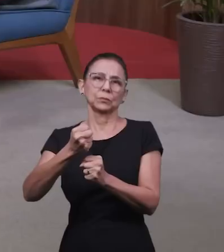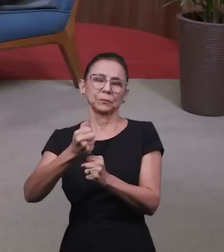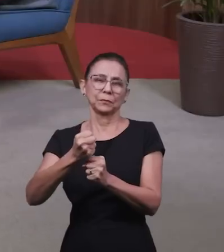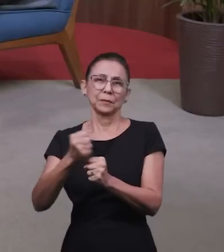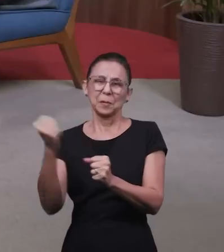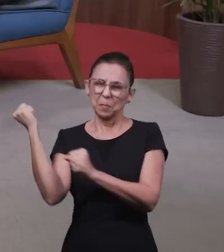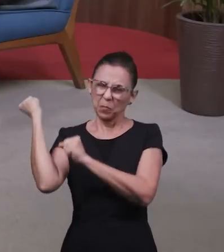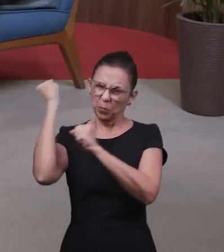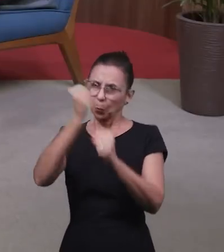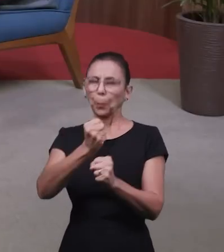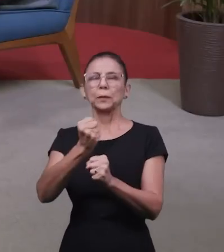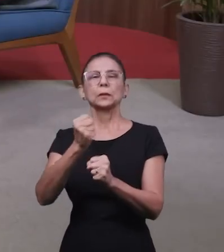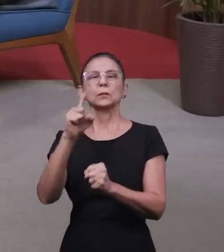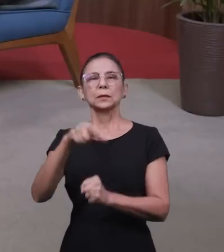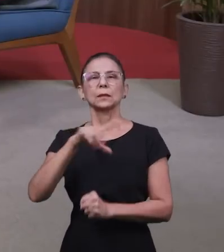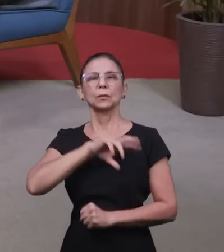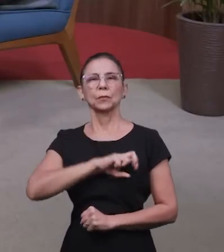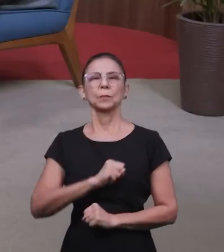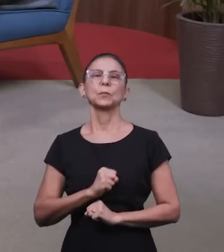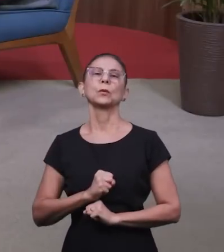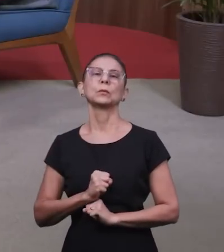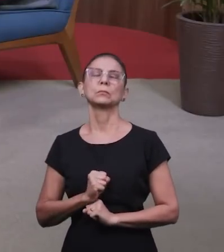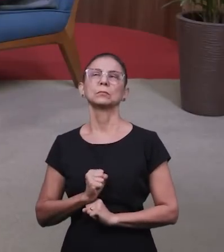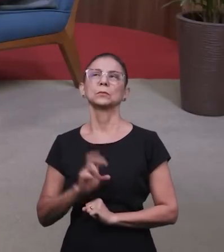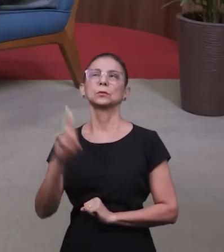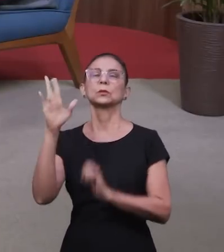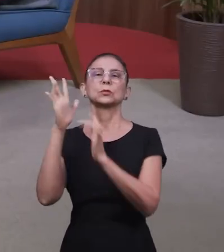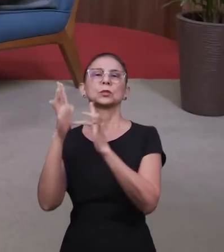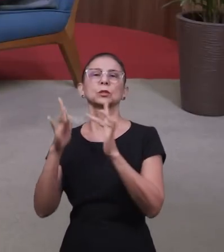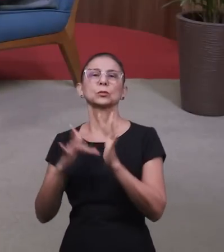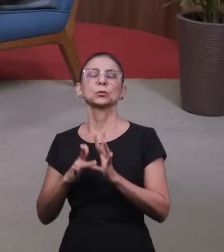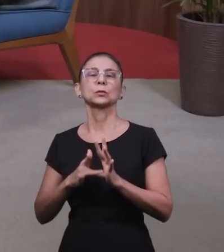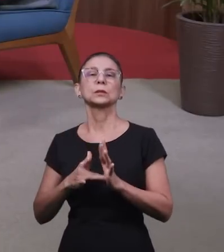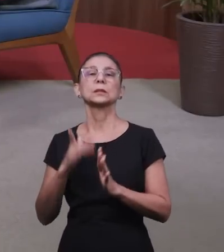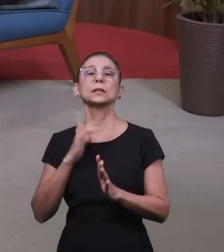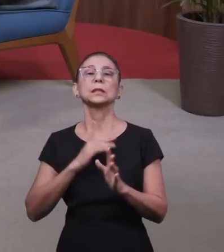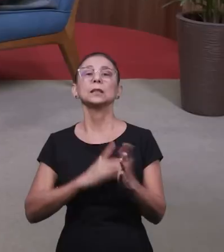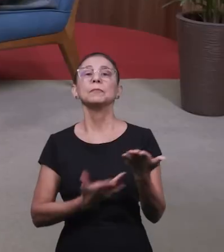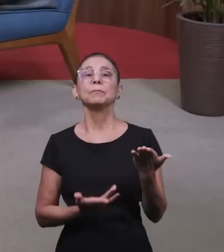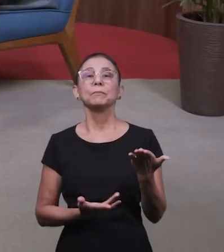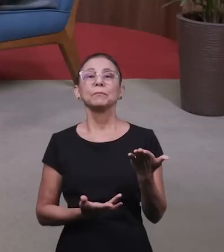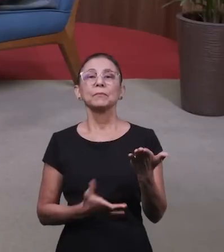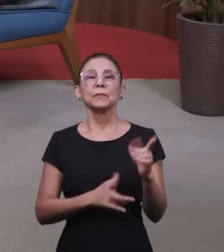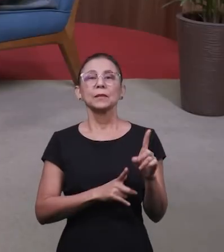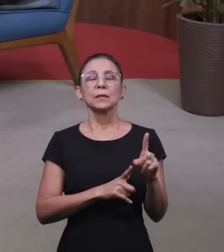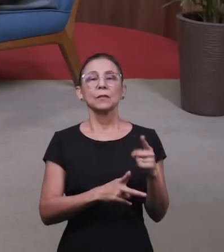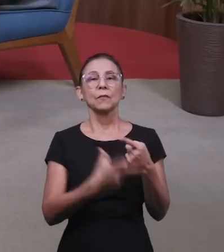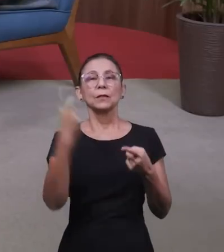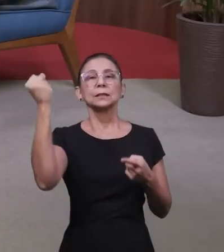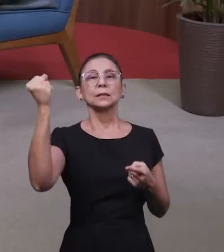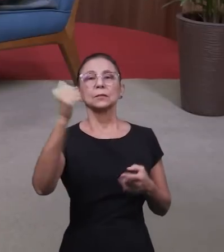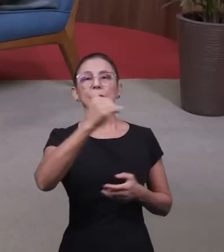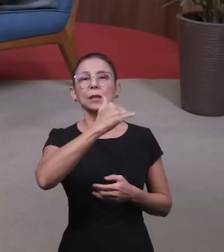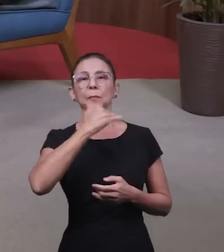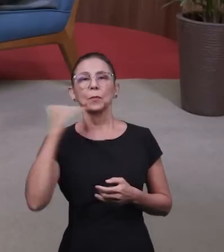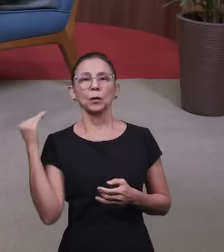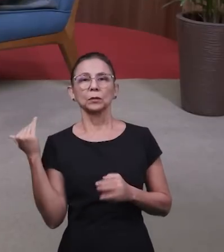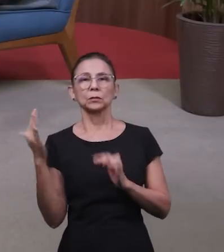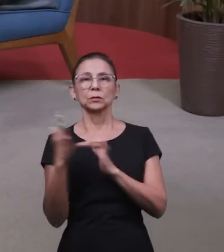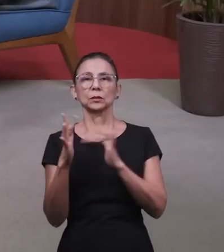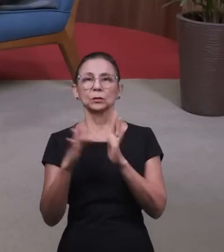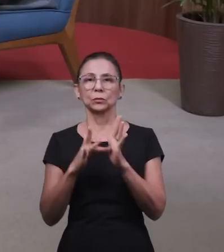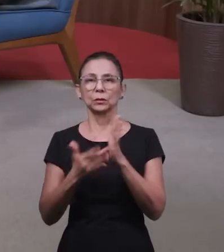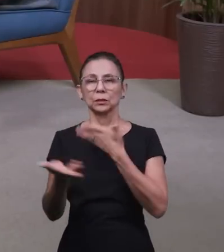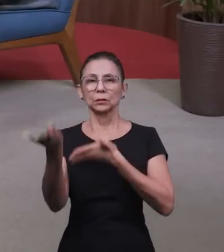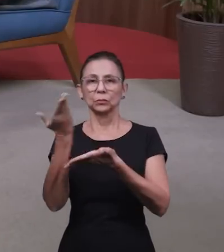poderoso. Glória a Jesus. Tão poderoso que venceu o maior inimigo do homem, que é a morte. para nos dar a